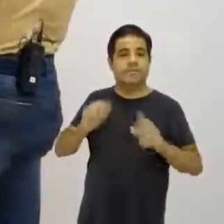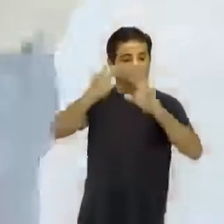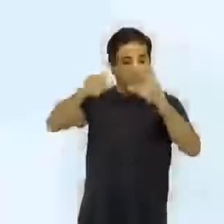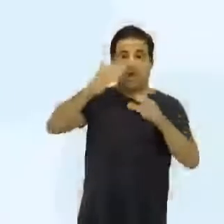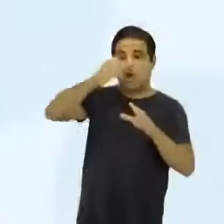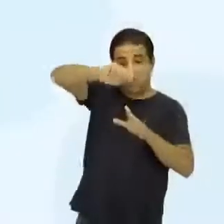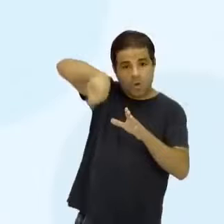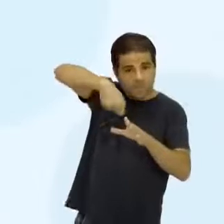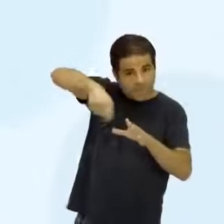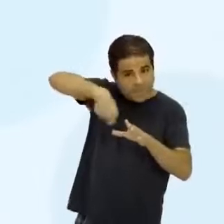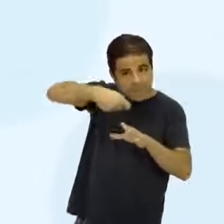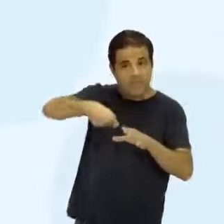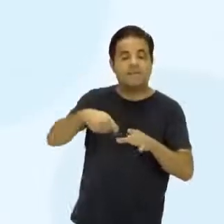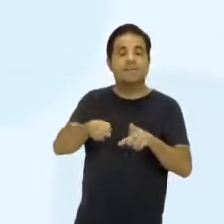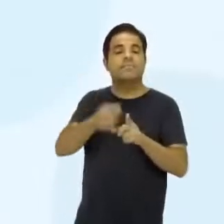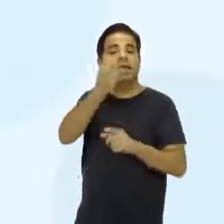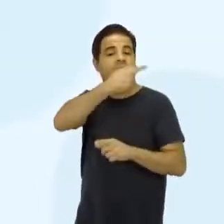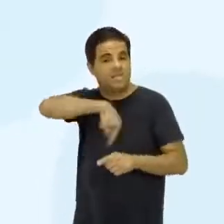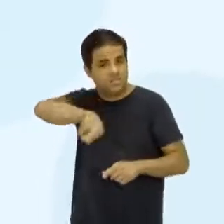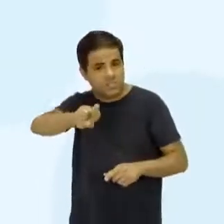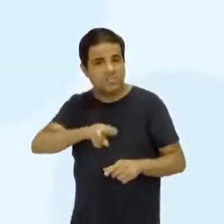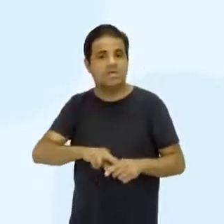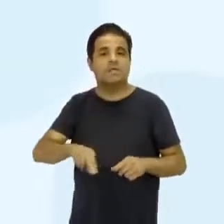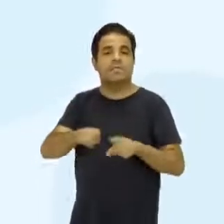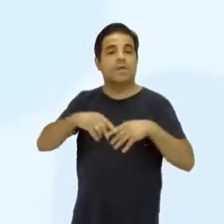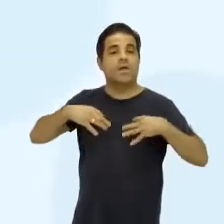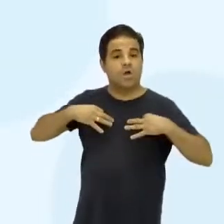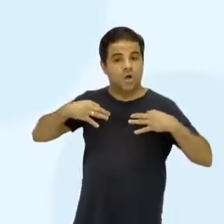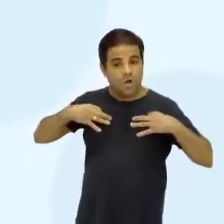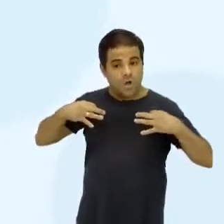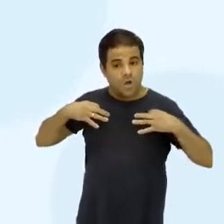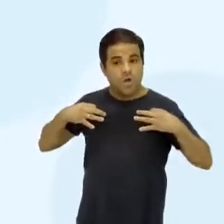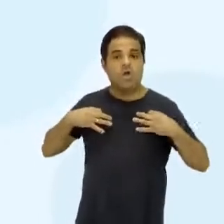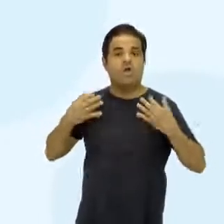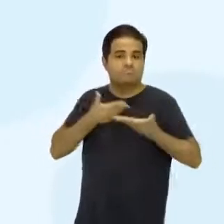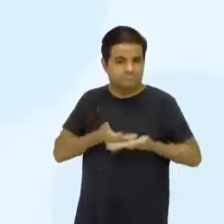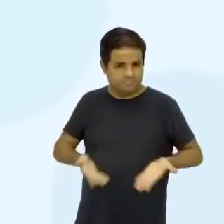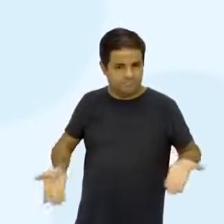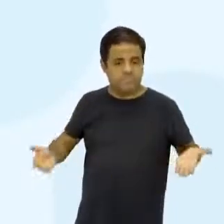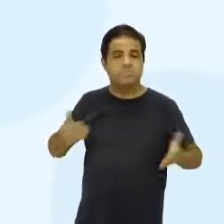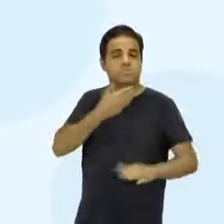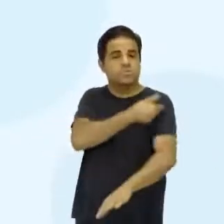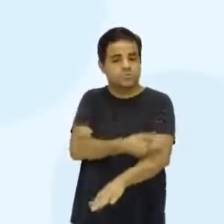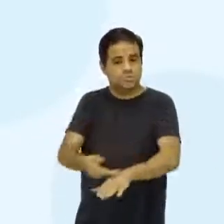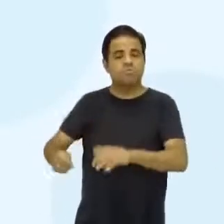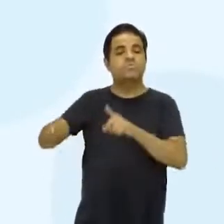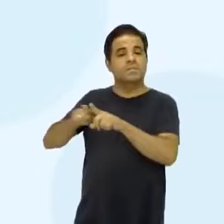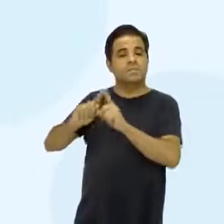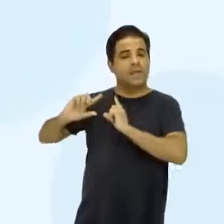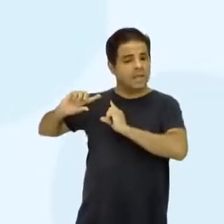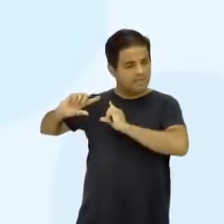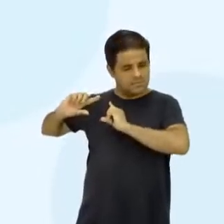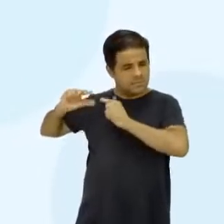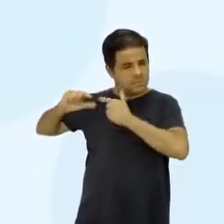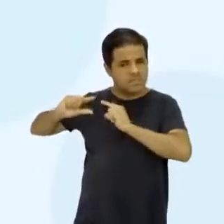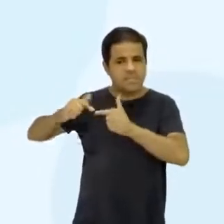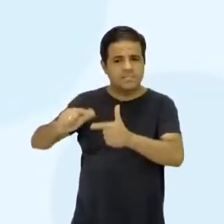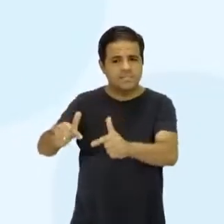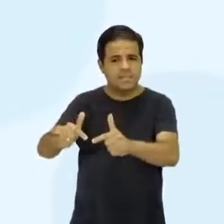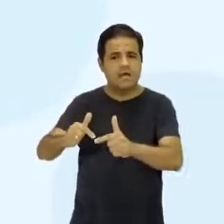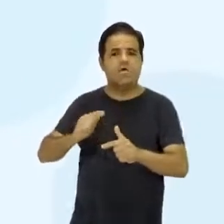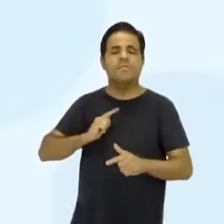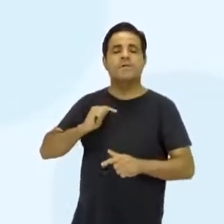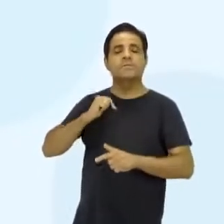da culinária, a questão da religião, a questão das roupas, da indumentária, dos hábitos e tradições. Só que a gente tem